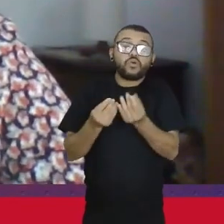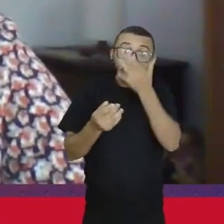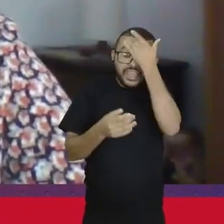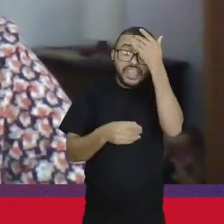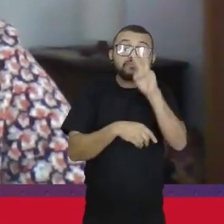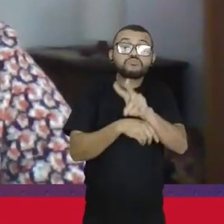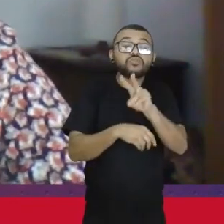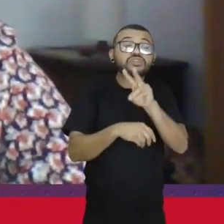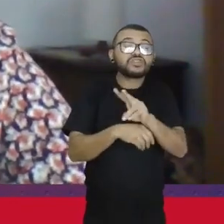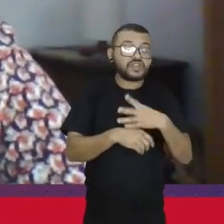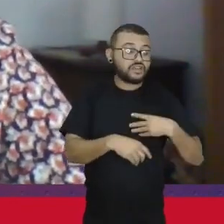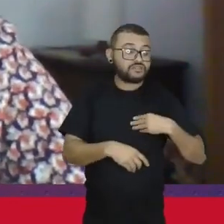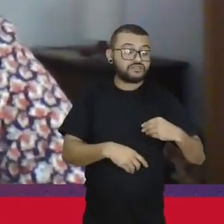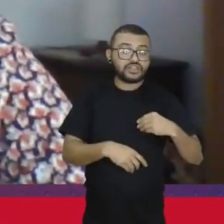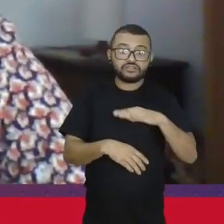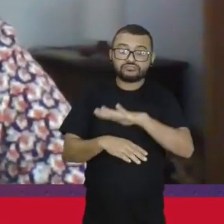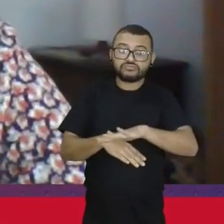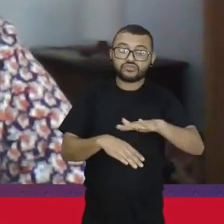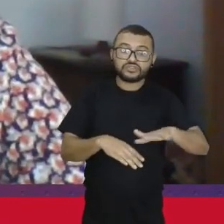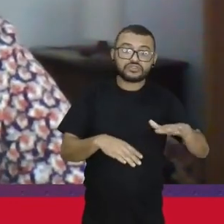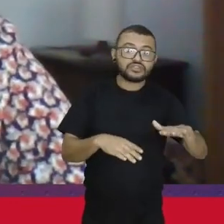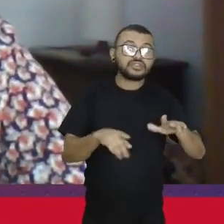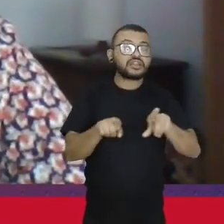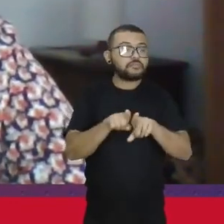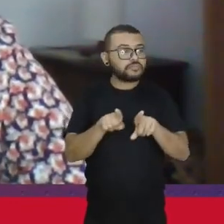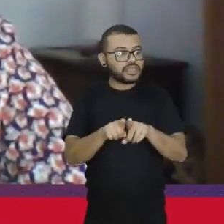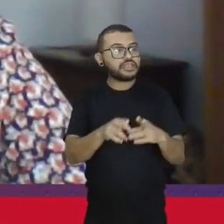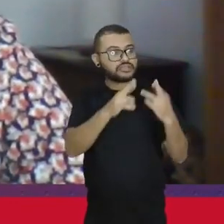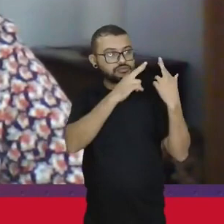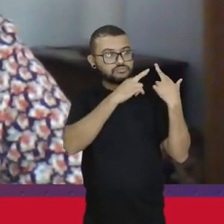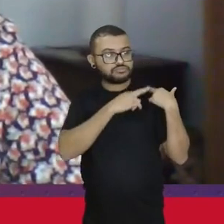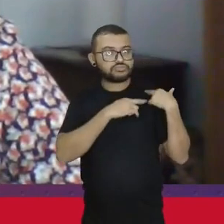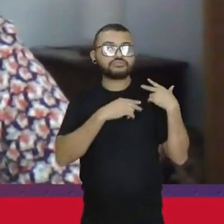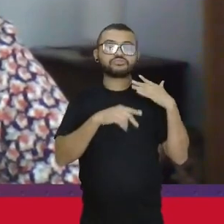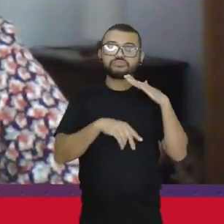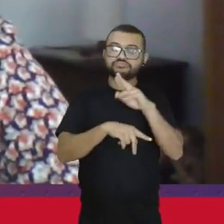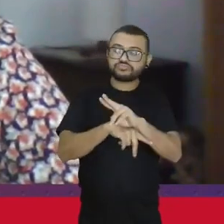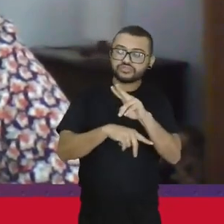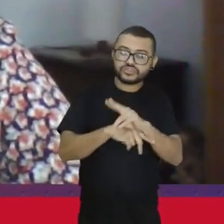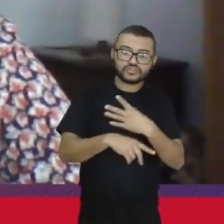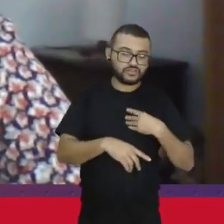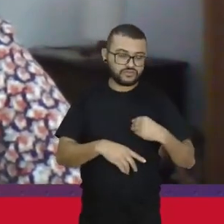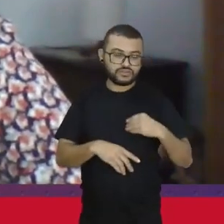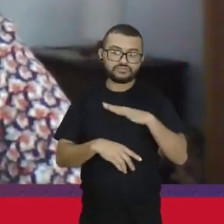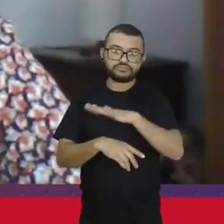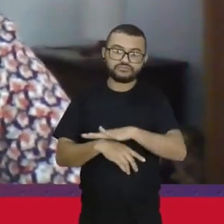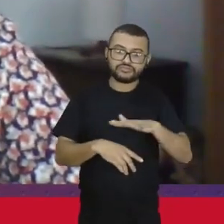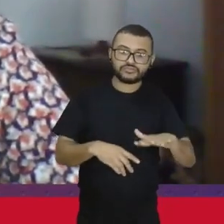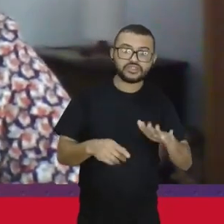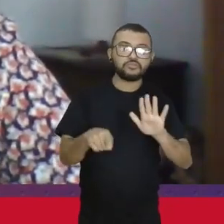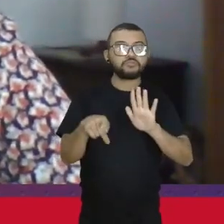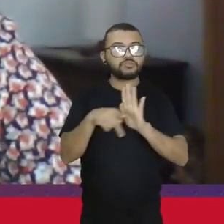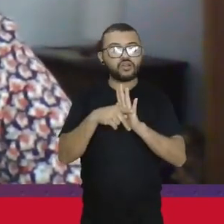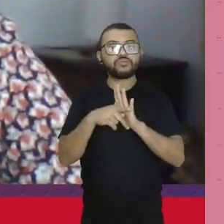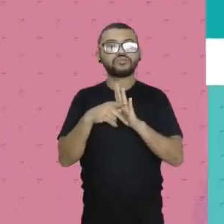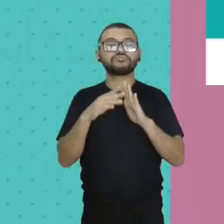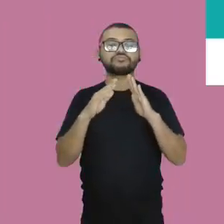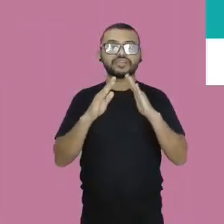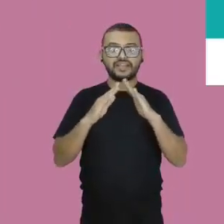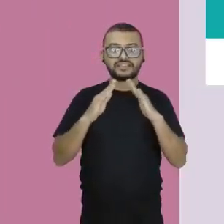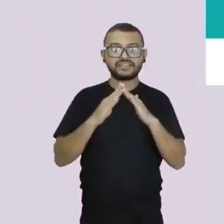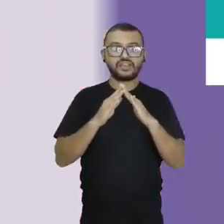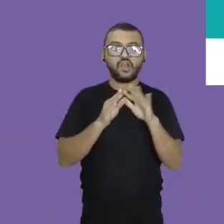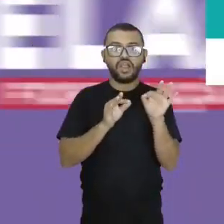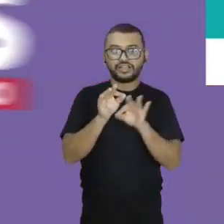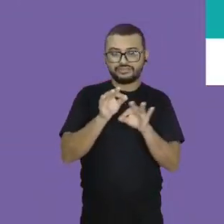quem dividir as responsabilidades de cuidados e com tarefas de afazeres